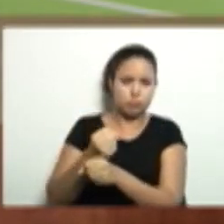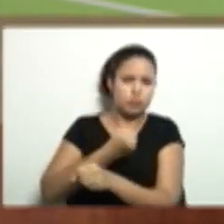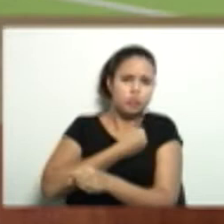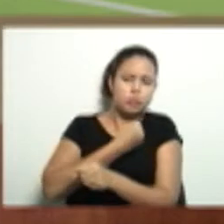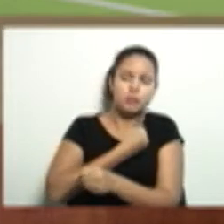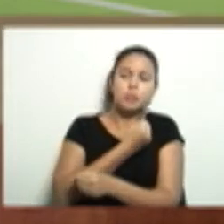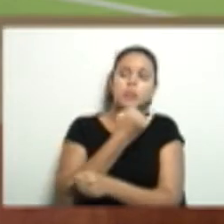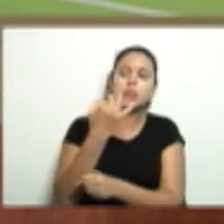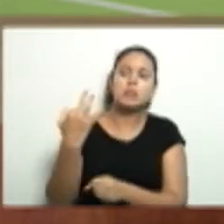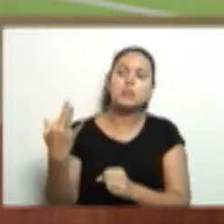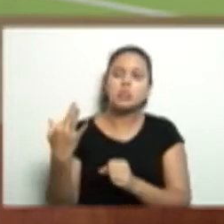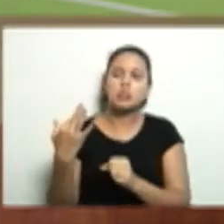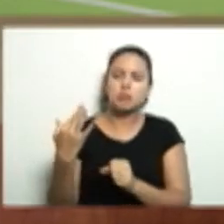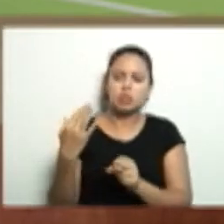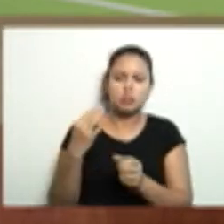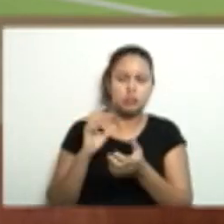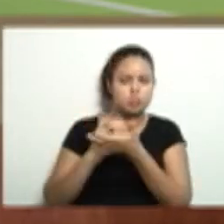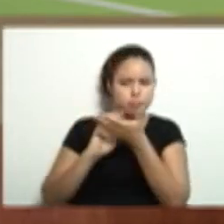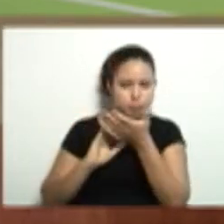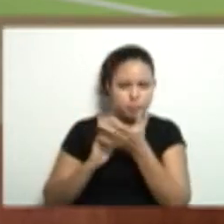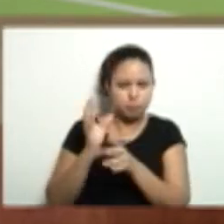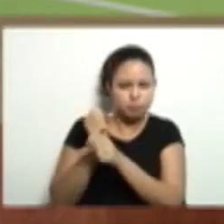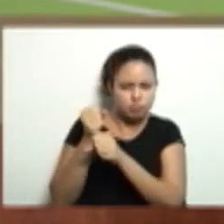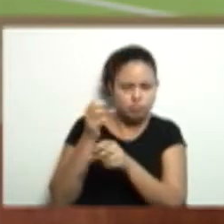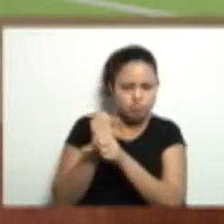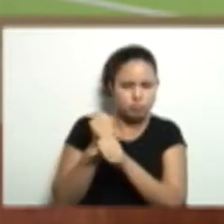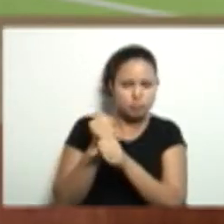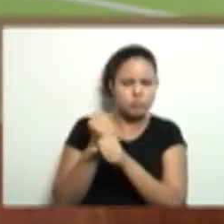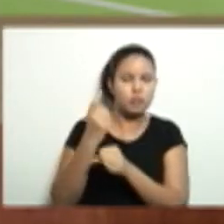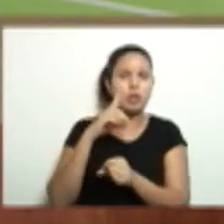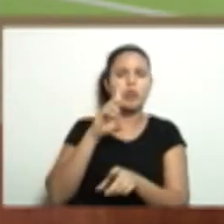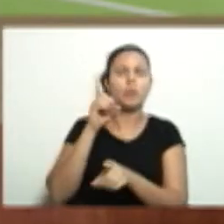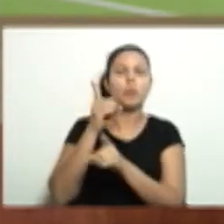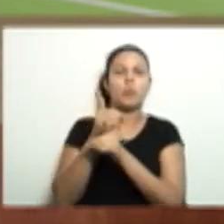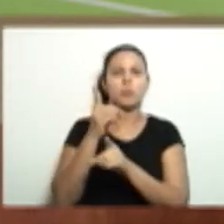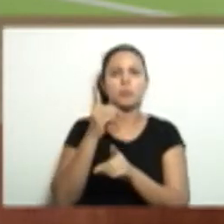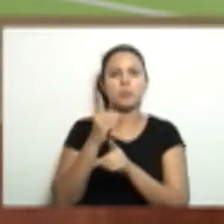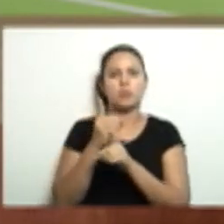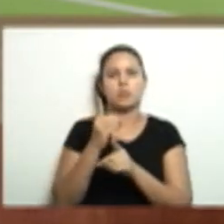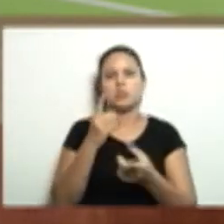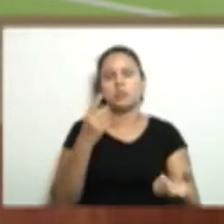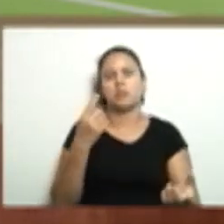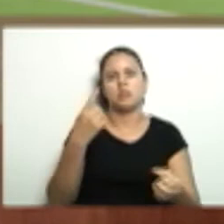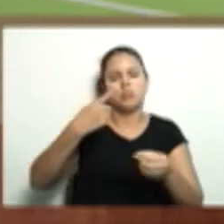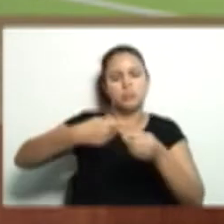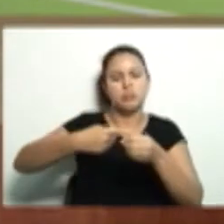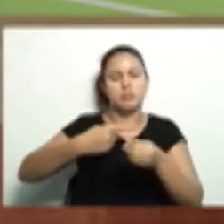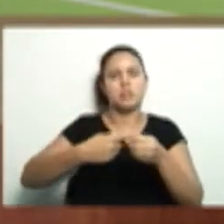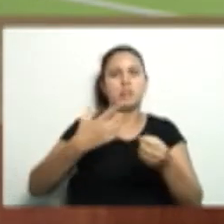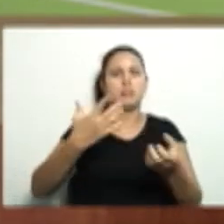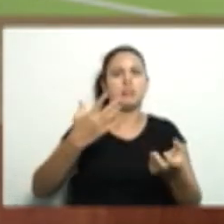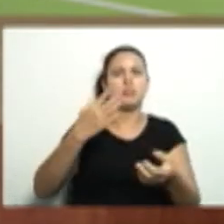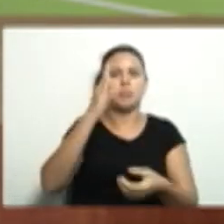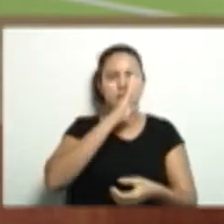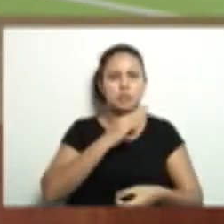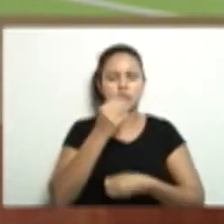onde adotar essa política pública. Então, nós temos aí uma política pública de vacinação. Nosso programa de